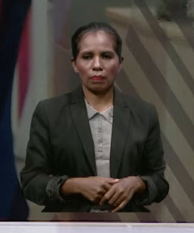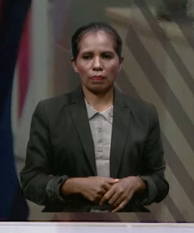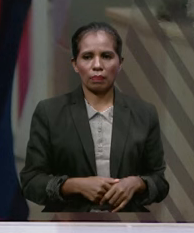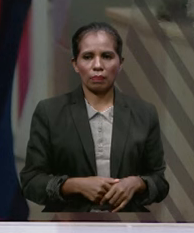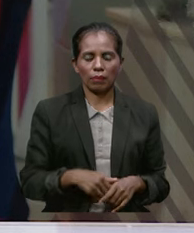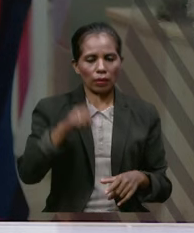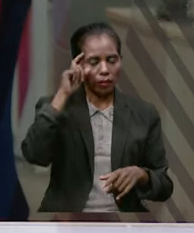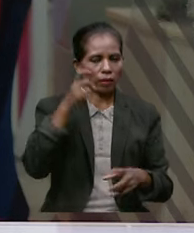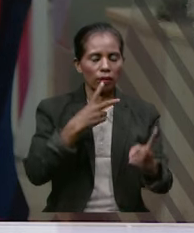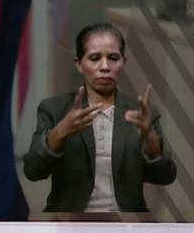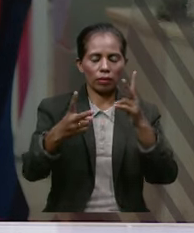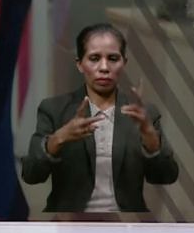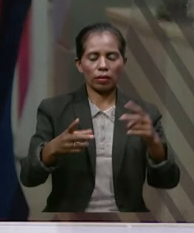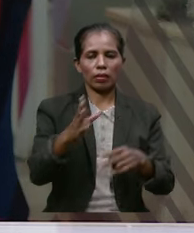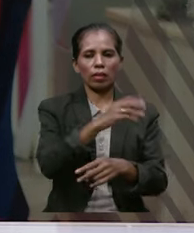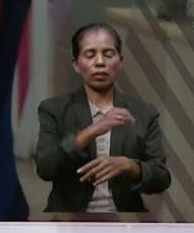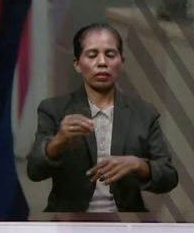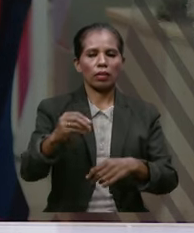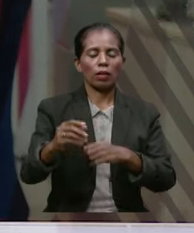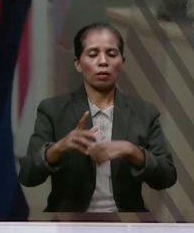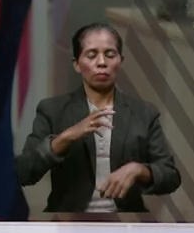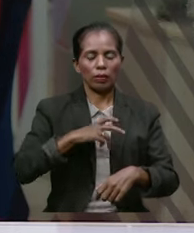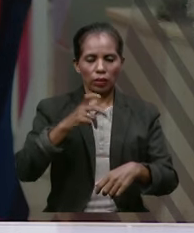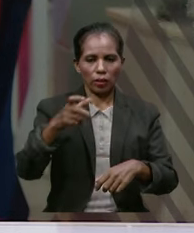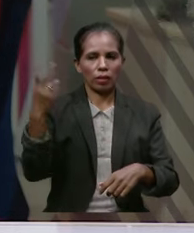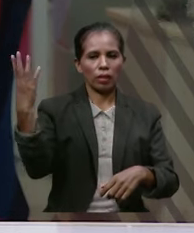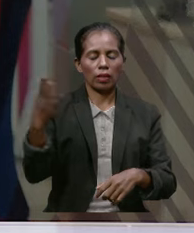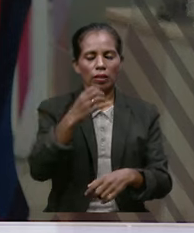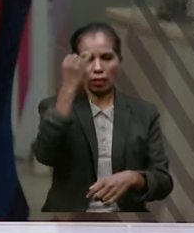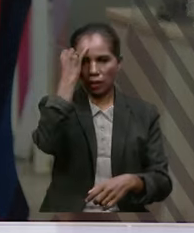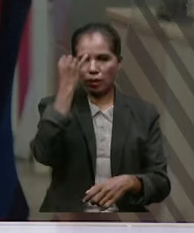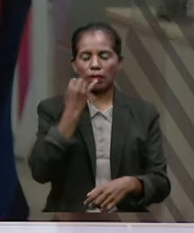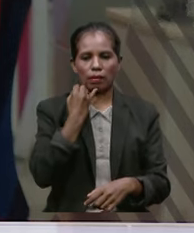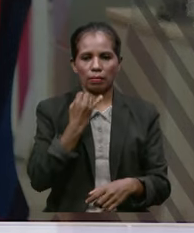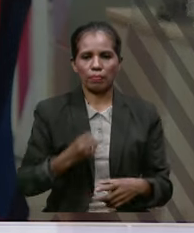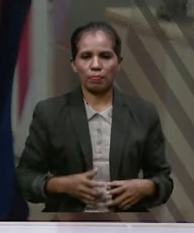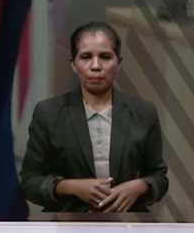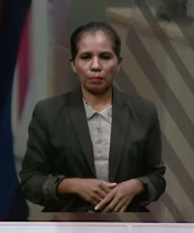Xana na visita para Vilão Portugal e embaixada Portugal Nien e a Veneza Itália.